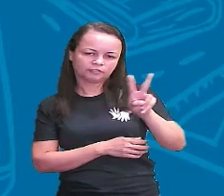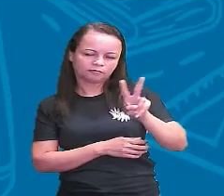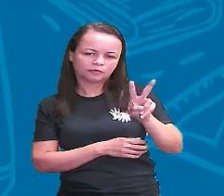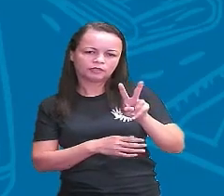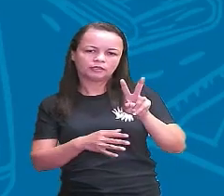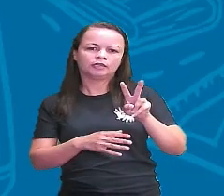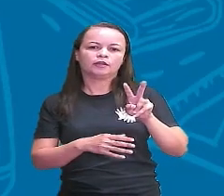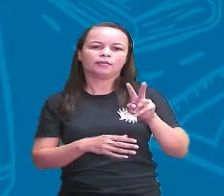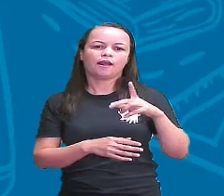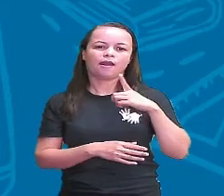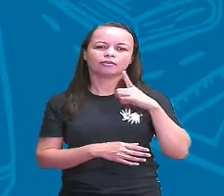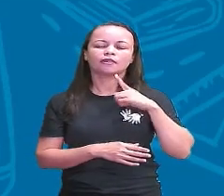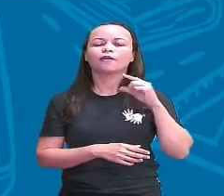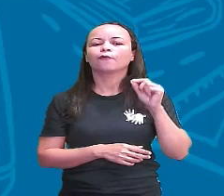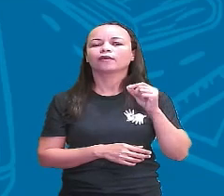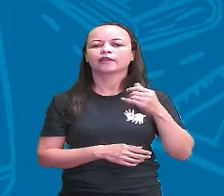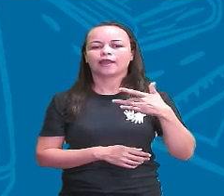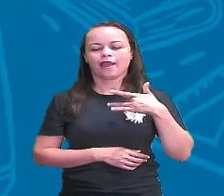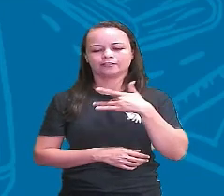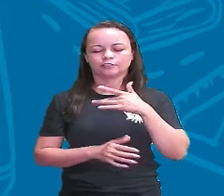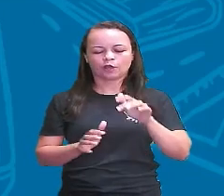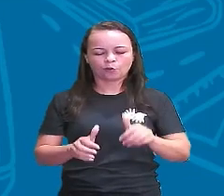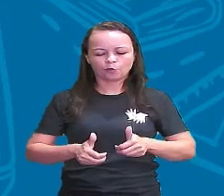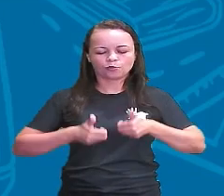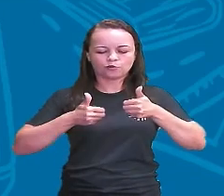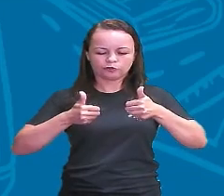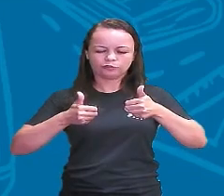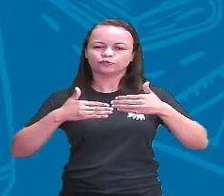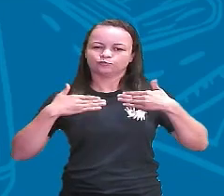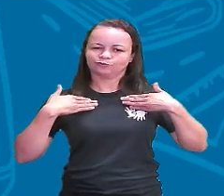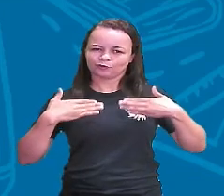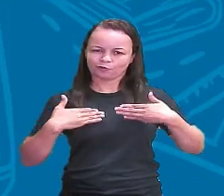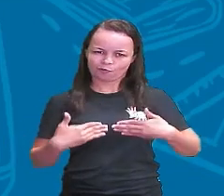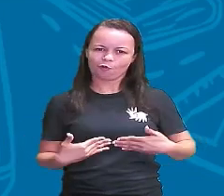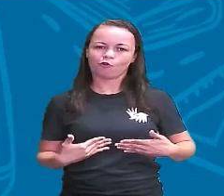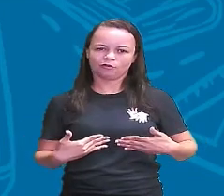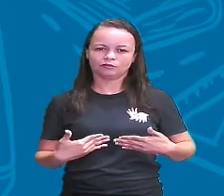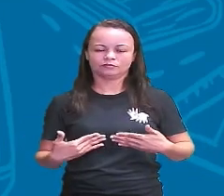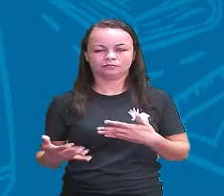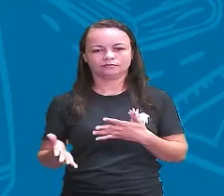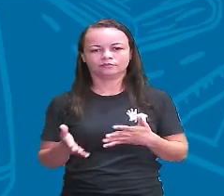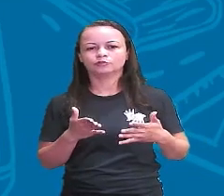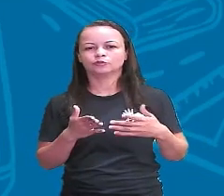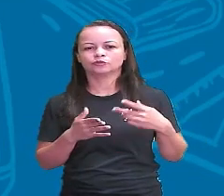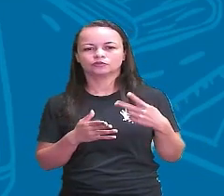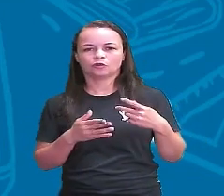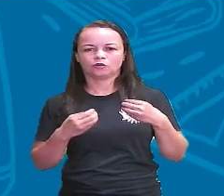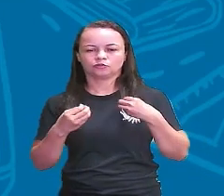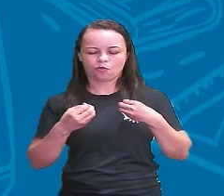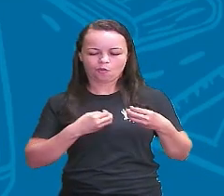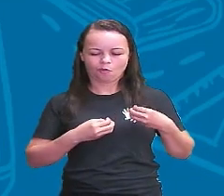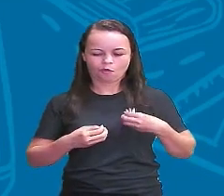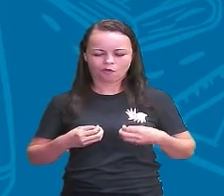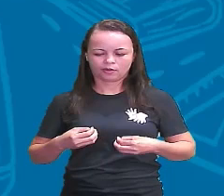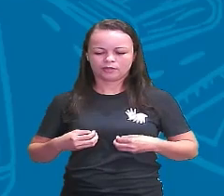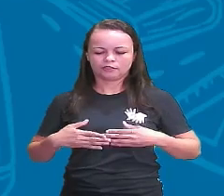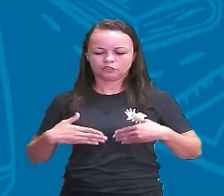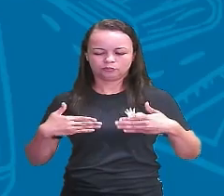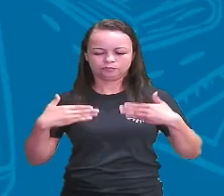a nossa saúde, para manter o bom funcionamento do nosso corpo, do nosso organismo, tá